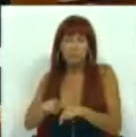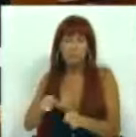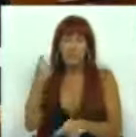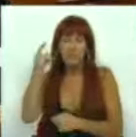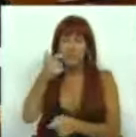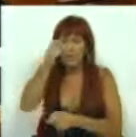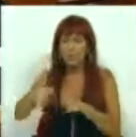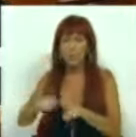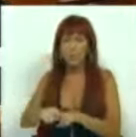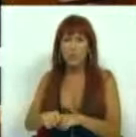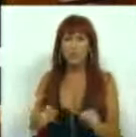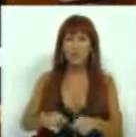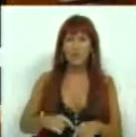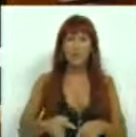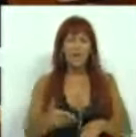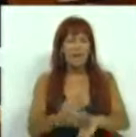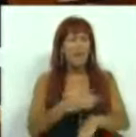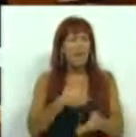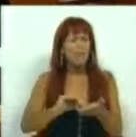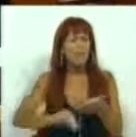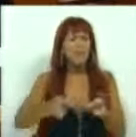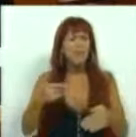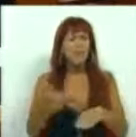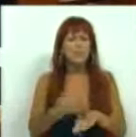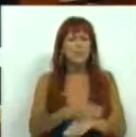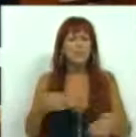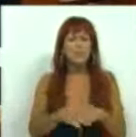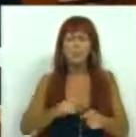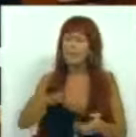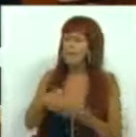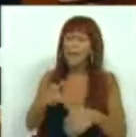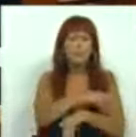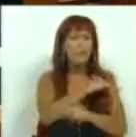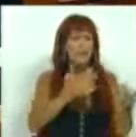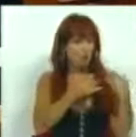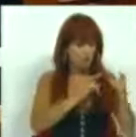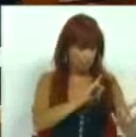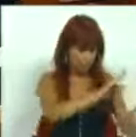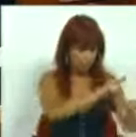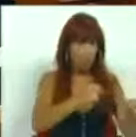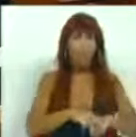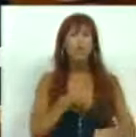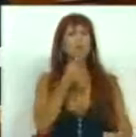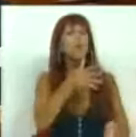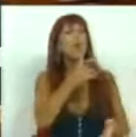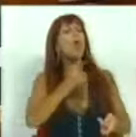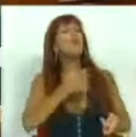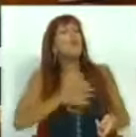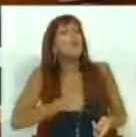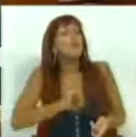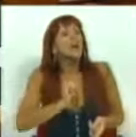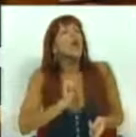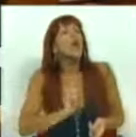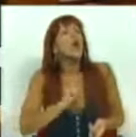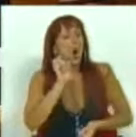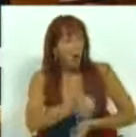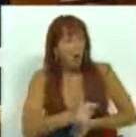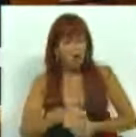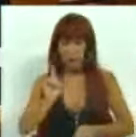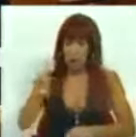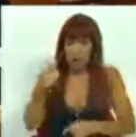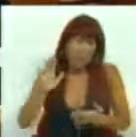As declarações antecipadas de vontade devem, então, servir para dar aos médicos responsáveis a indicação da vontade dos pacientes,